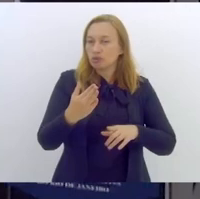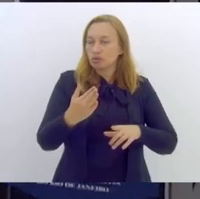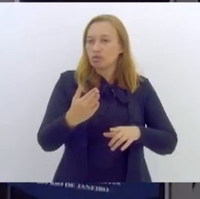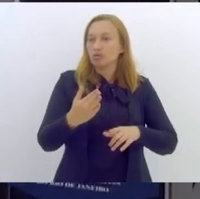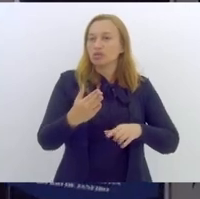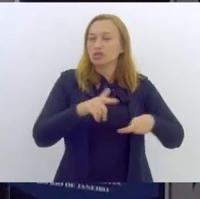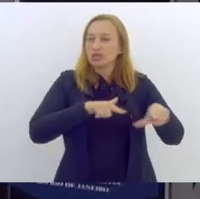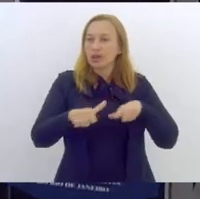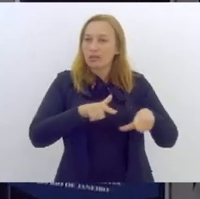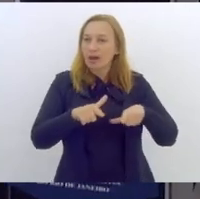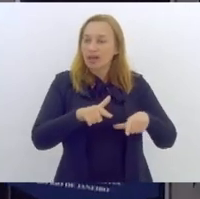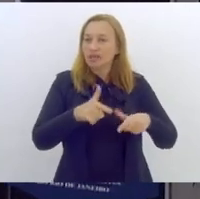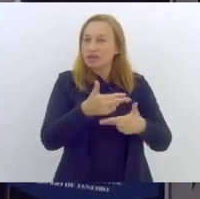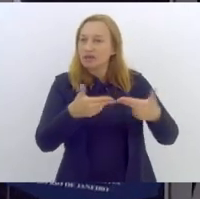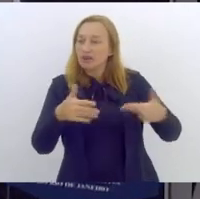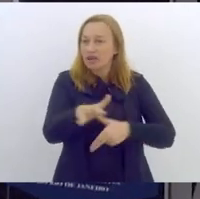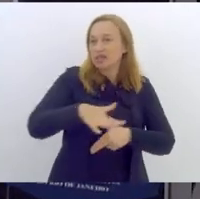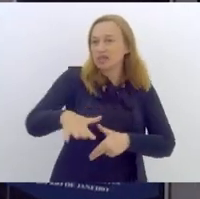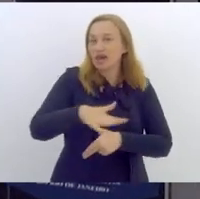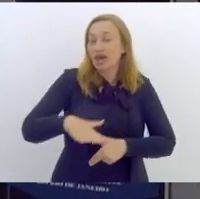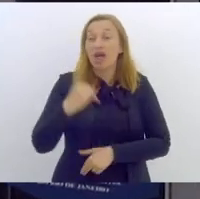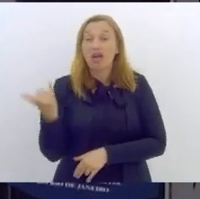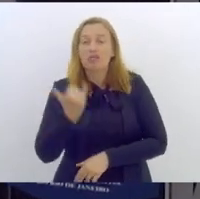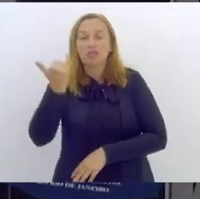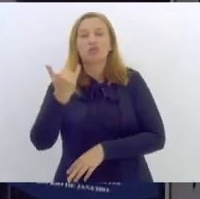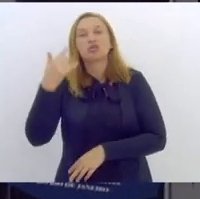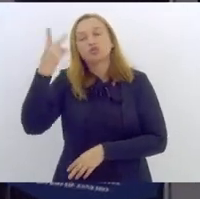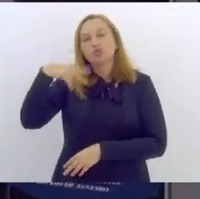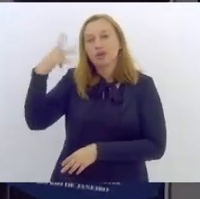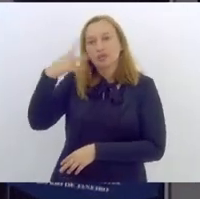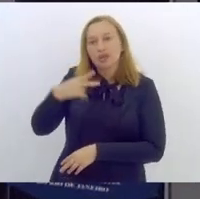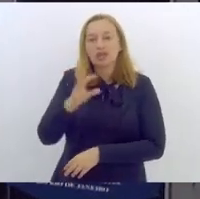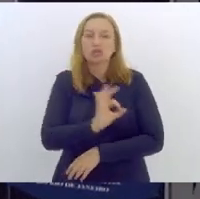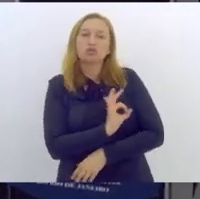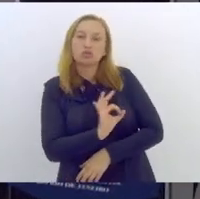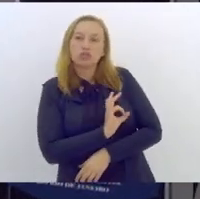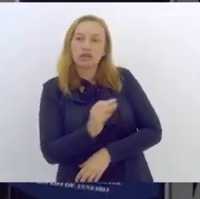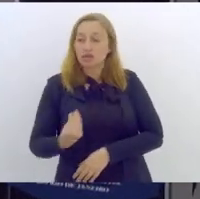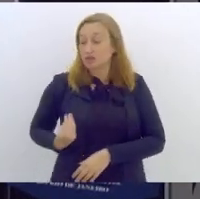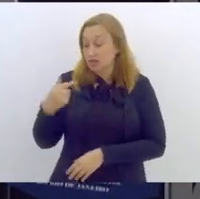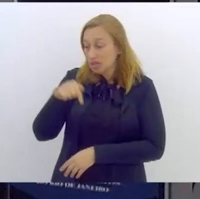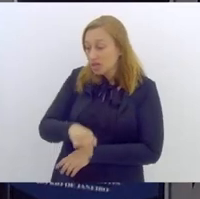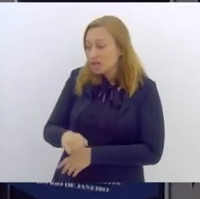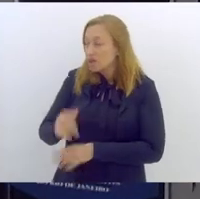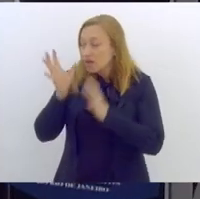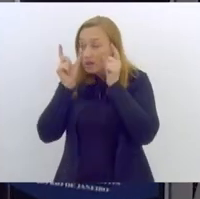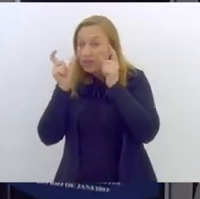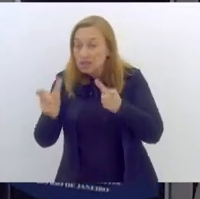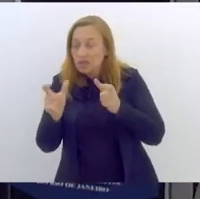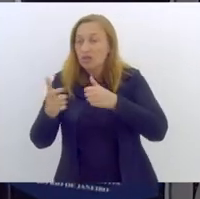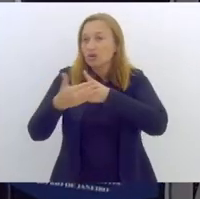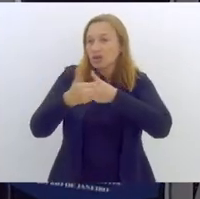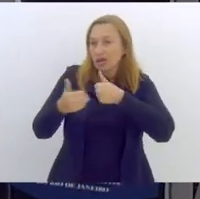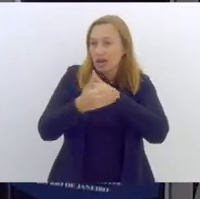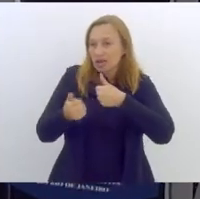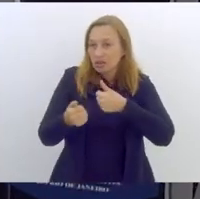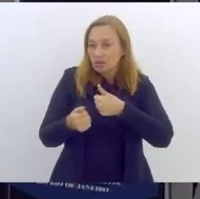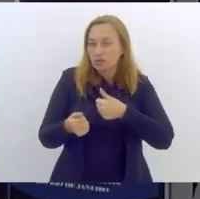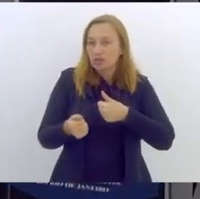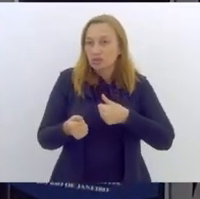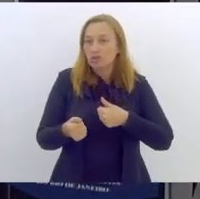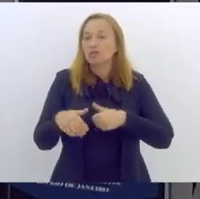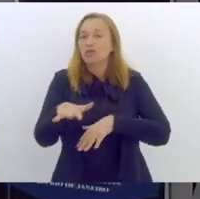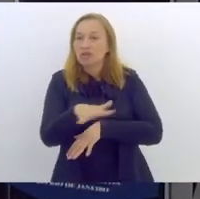então é muito importante os os parlamentares os policiais aqui presentes ter muita atenção e muito carinho com esse cargo que